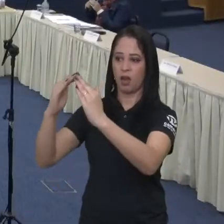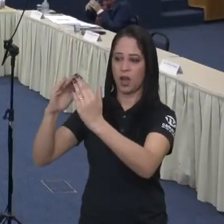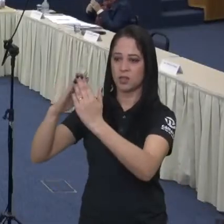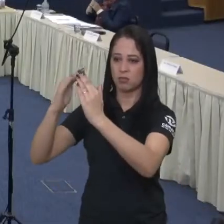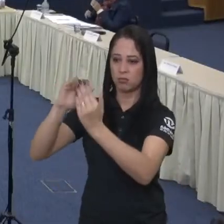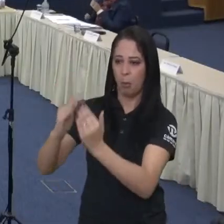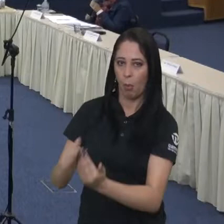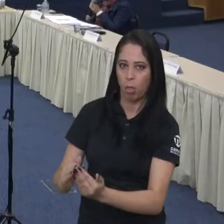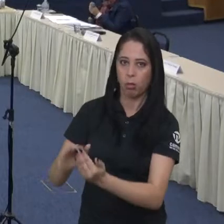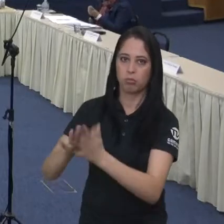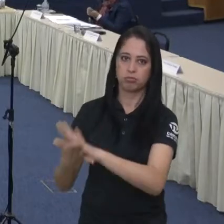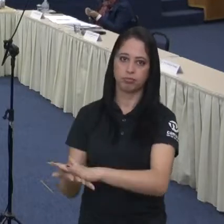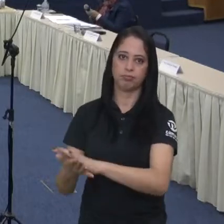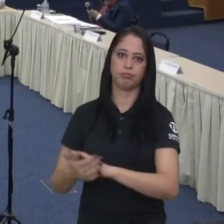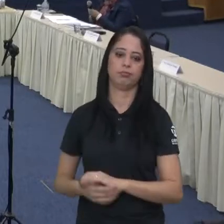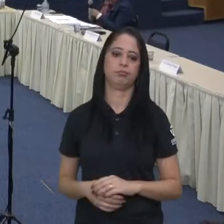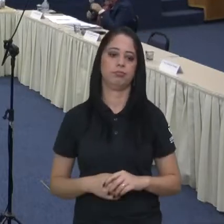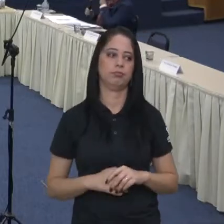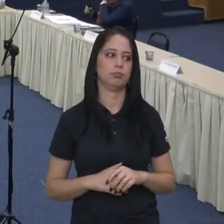Não se eu respondi. Posso falar?